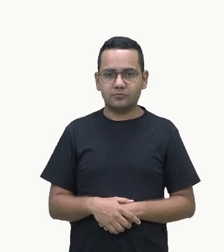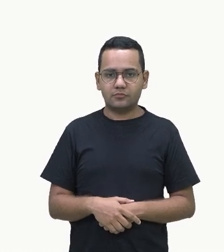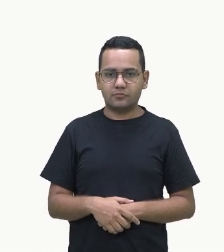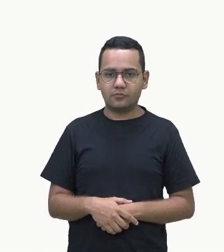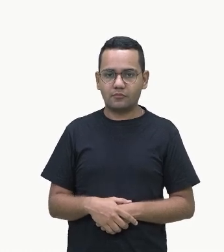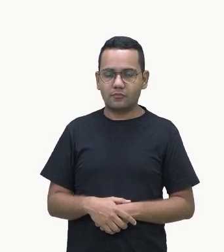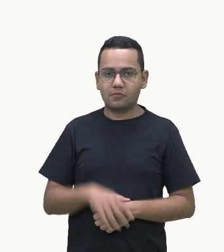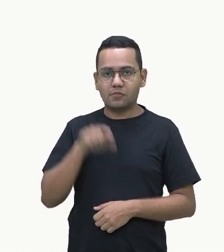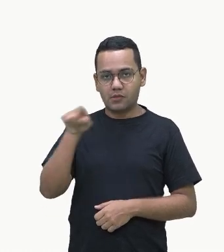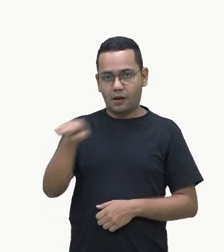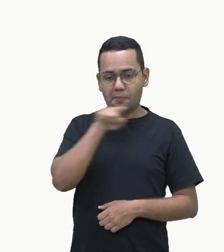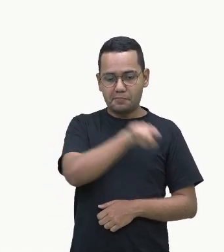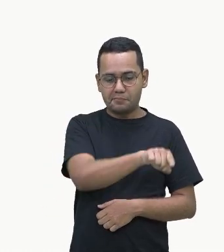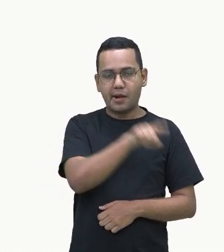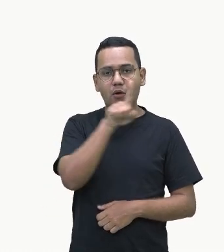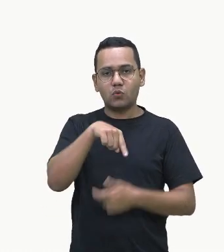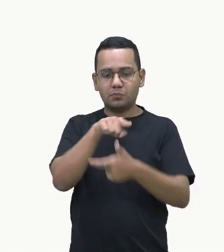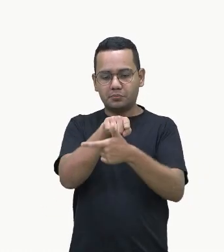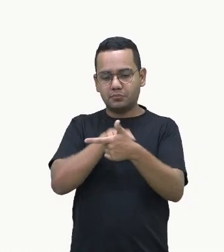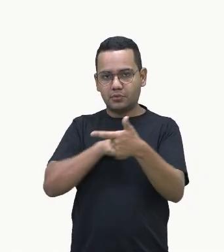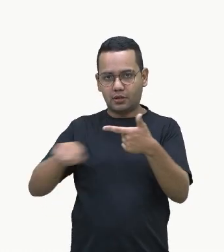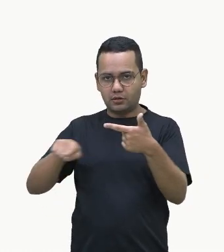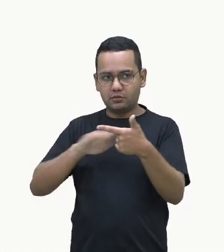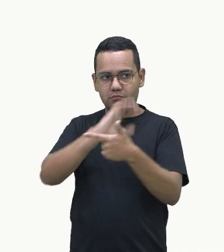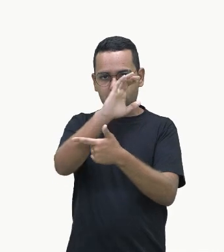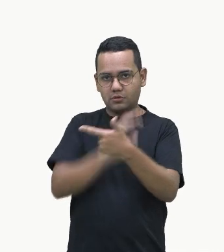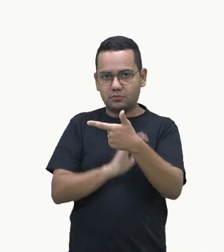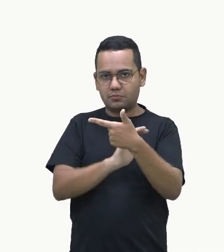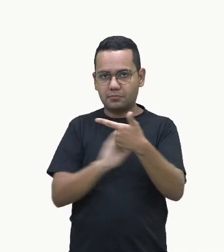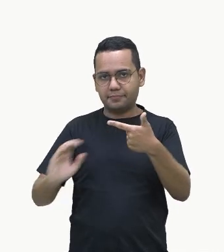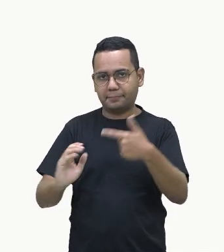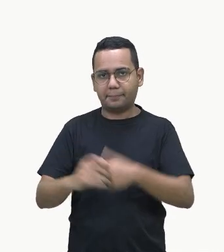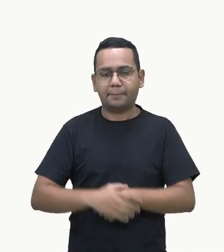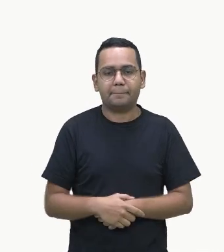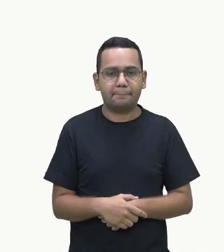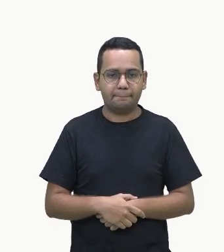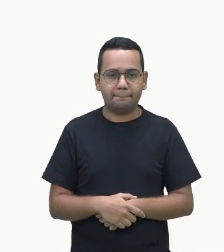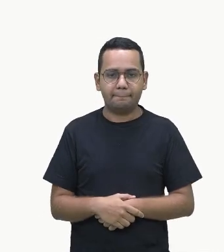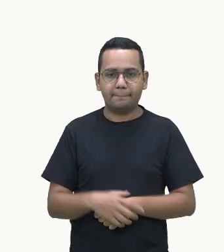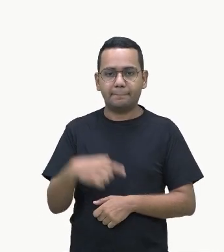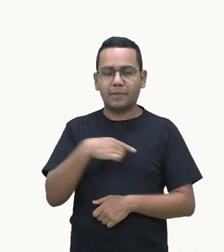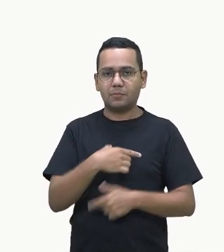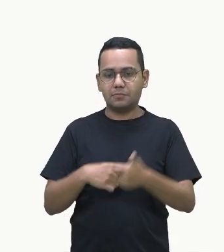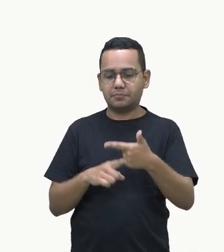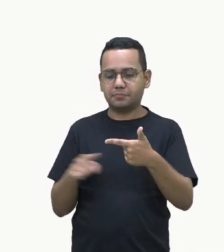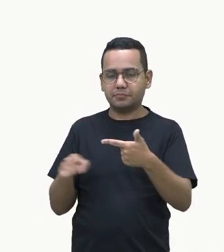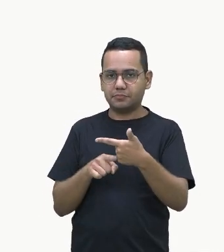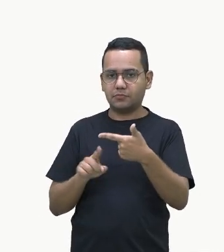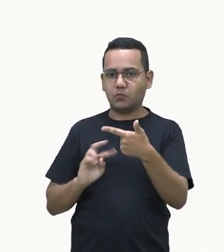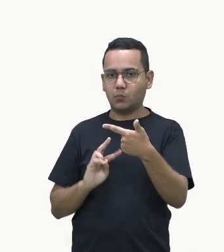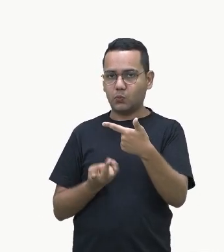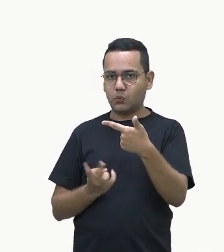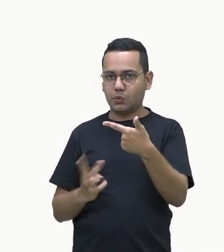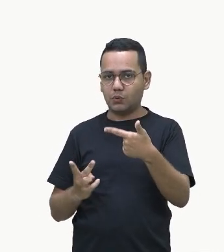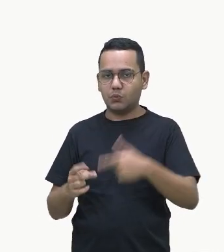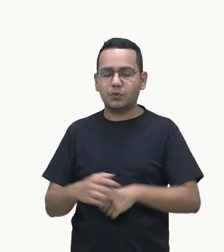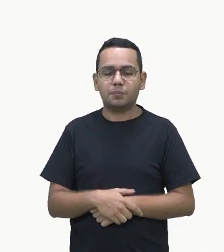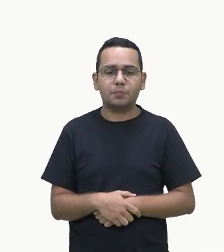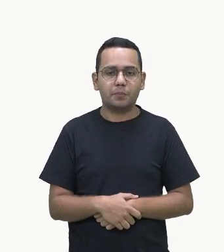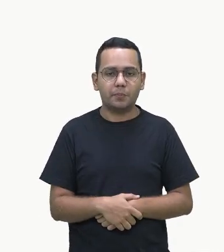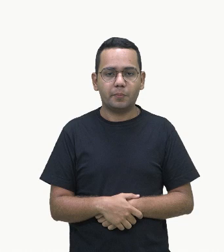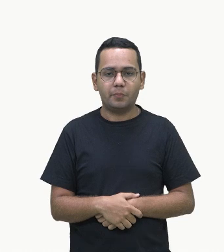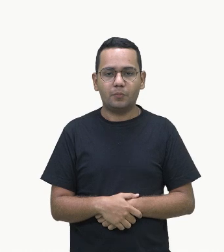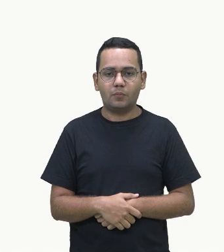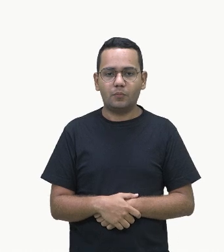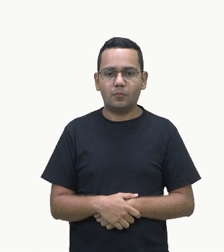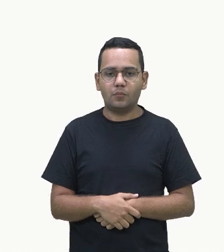de catetos. Então, aqui nós temos a hipotenusa, não é? E não esqueça